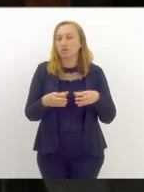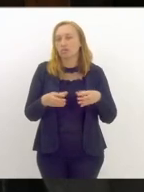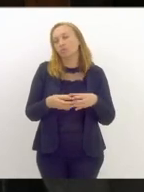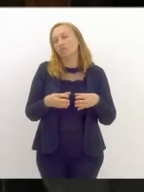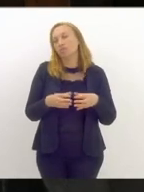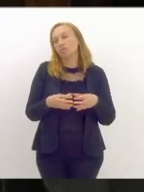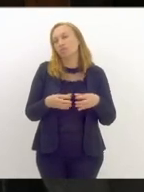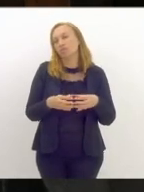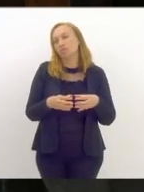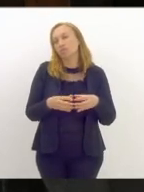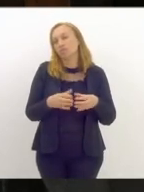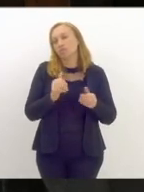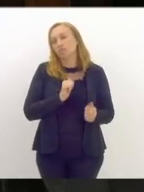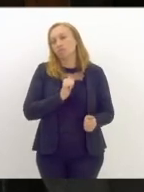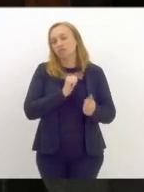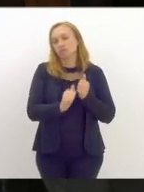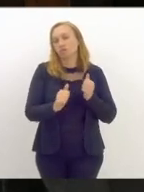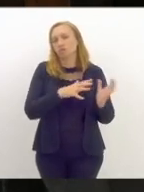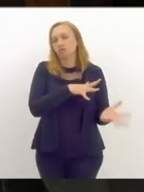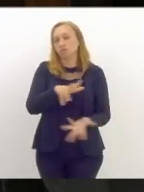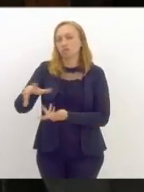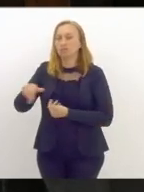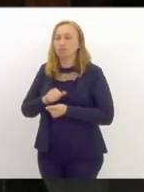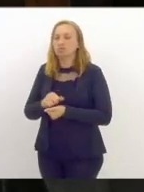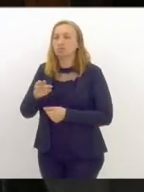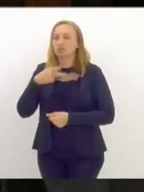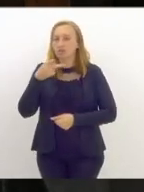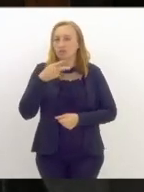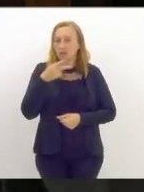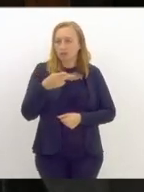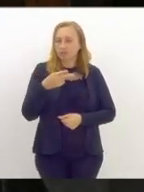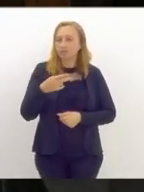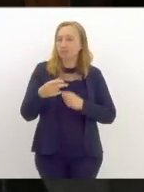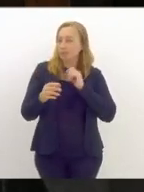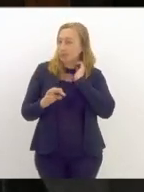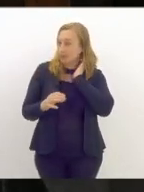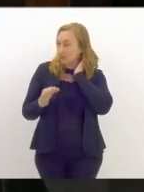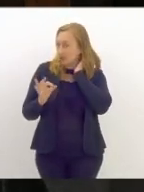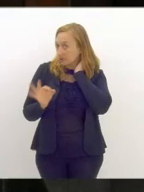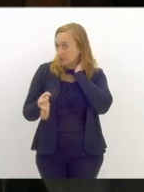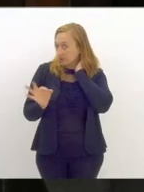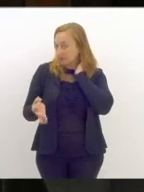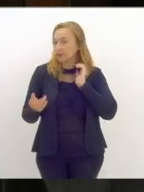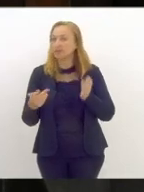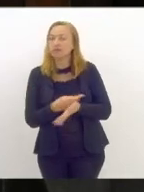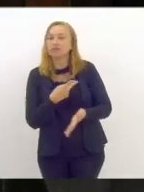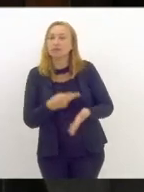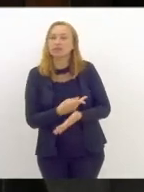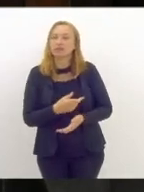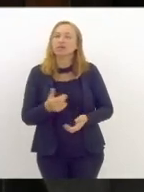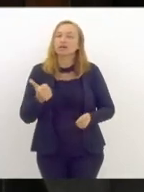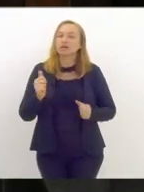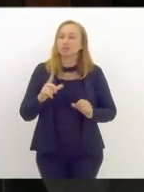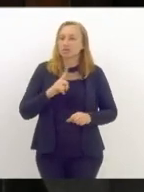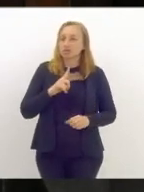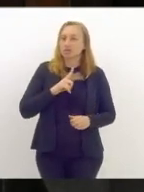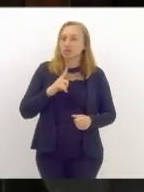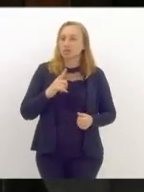coronavírus. E eu estou falando isso porque, entre erros e acertos, a gente sempre pode contar com um companheiro de